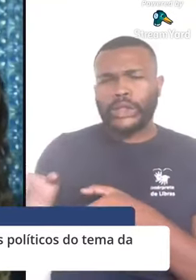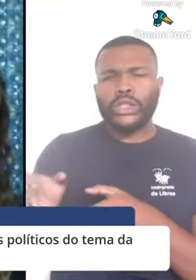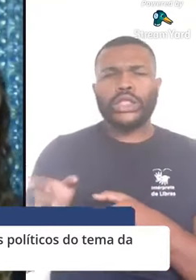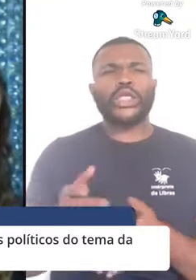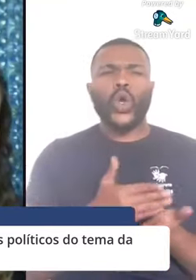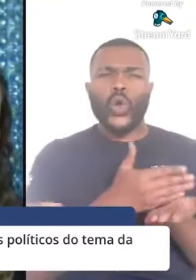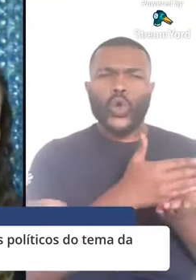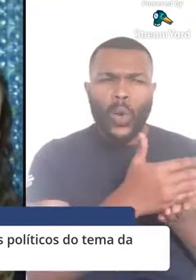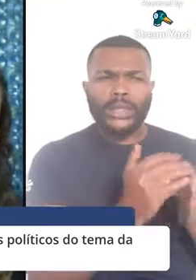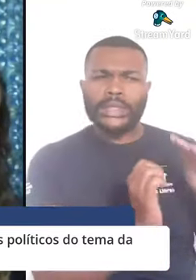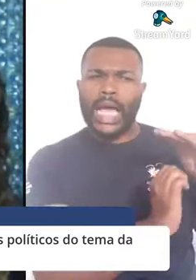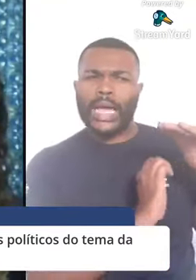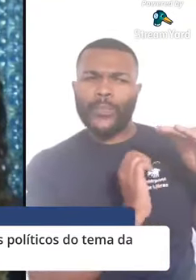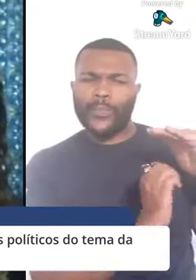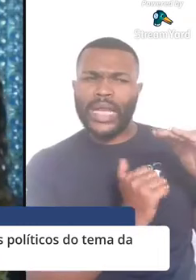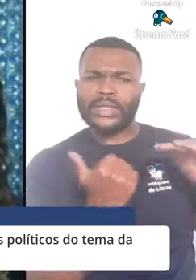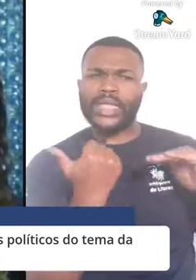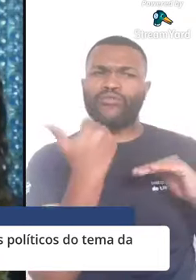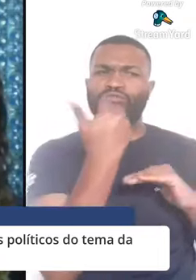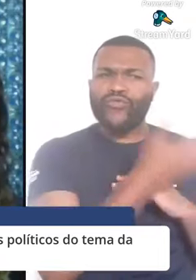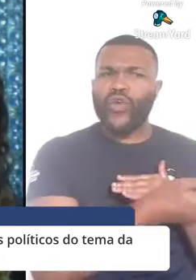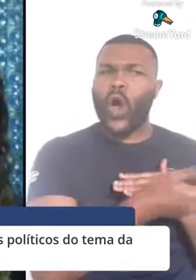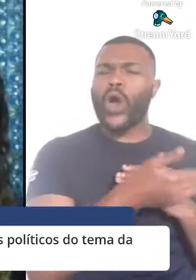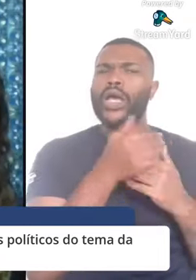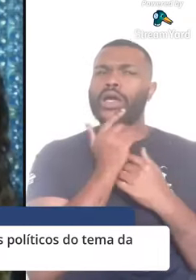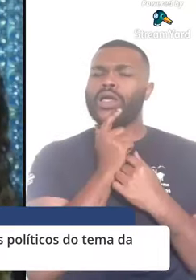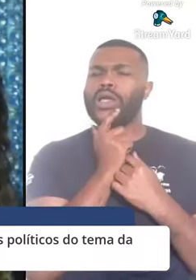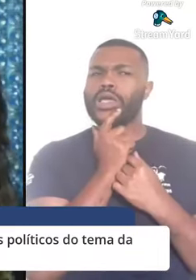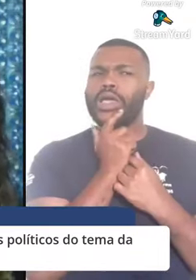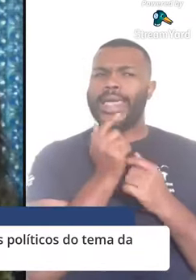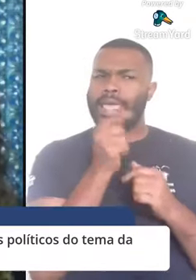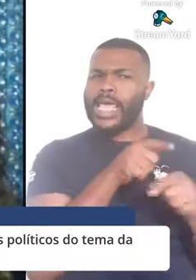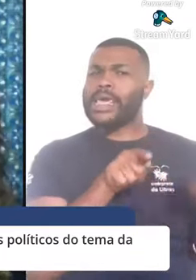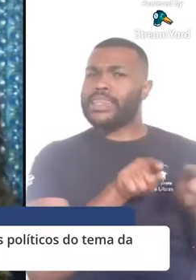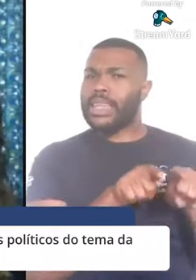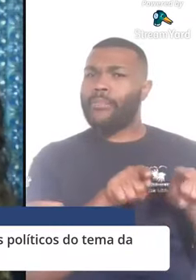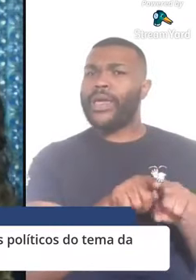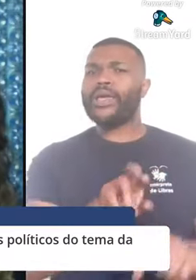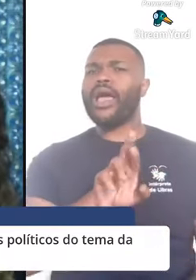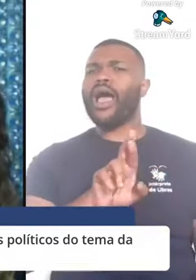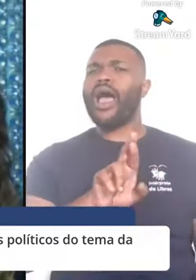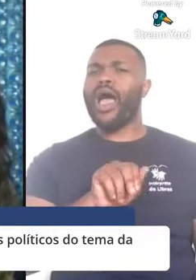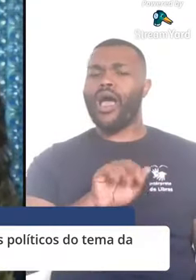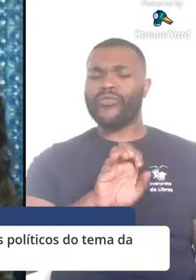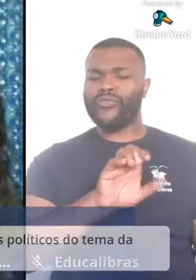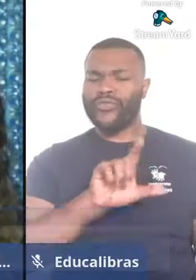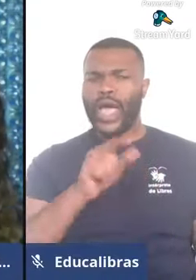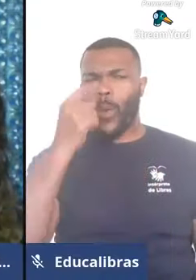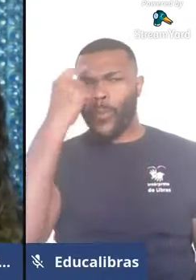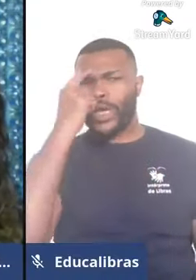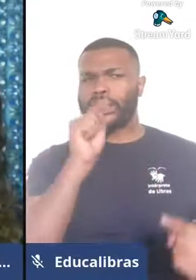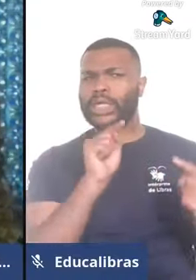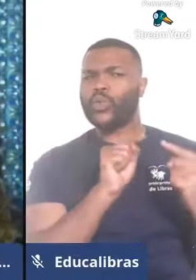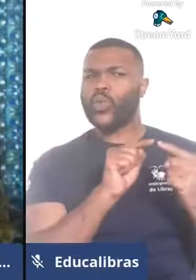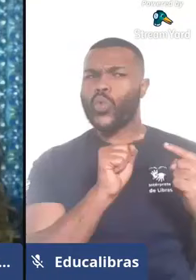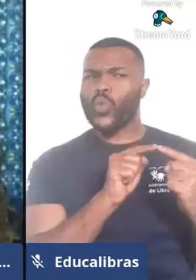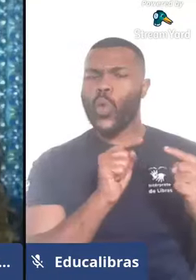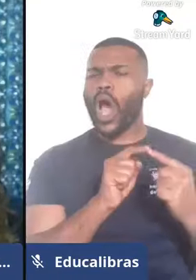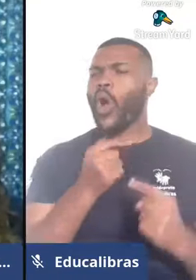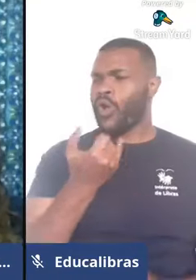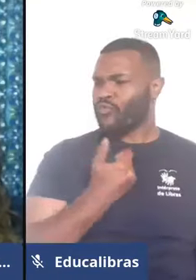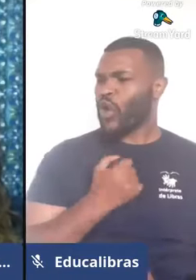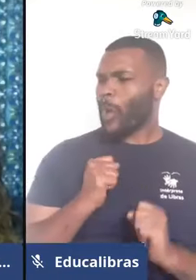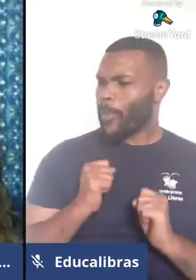lado de fora, como outro ator social. E aí ele também estava com essa mesma sensação, falou, não, eu também penso assim, eu acho que pode ser legal, tal. E aí foi que a